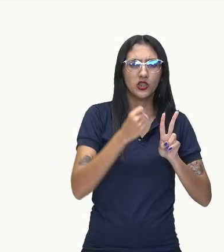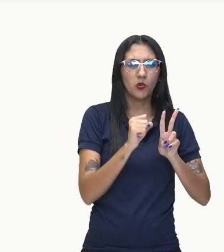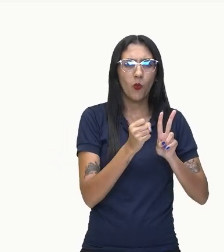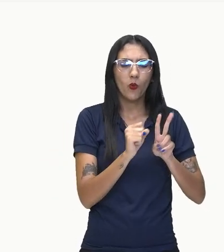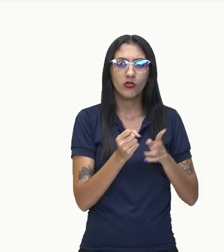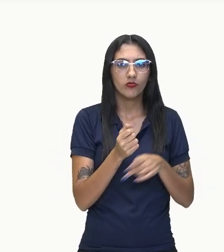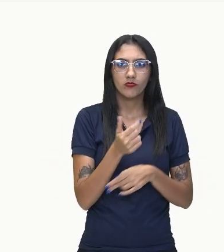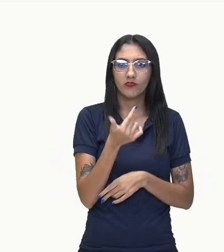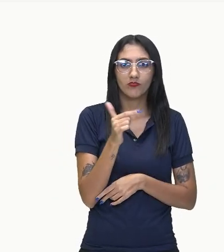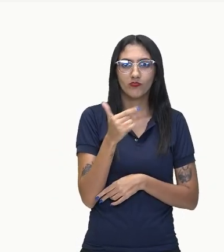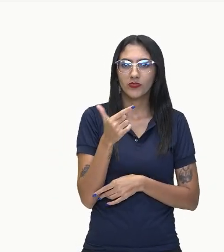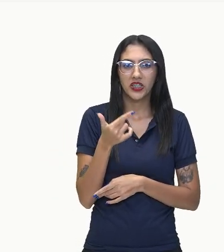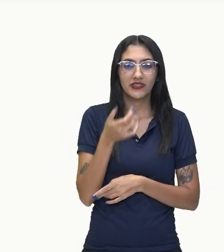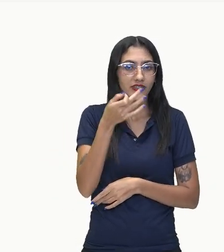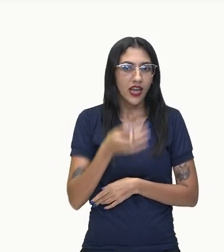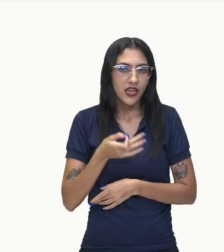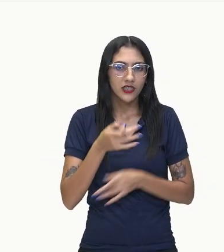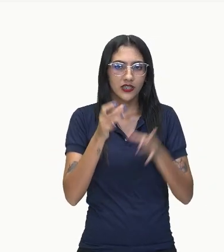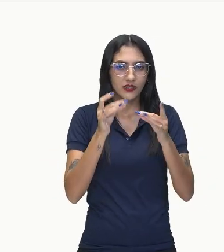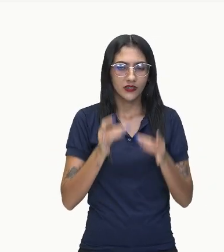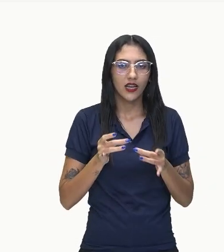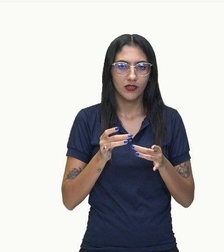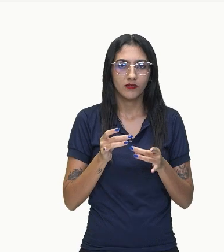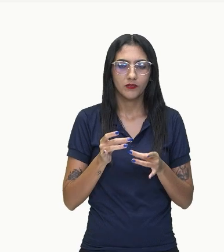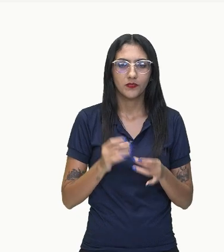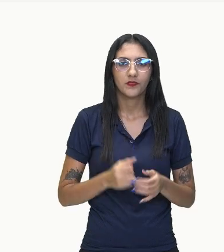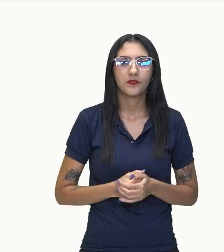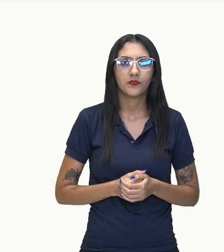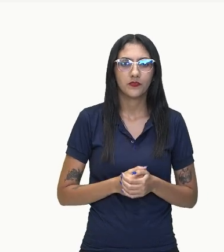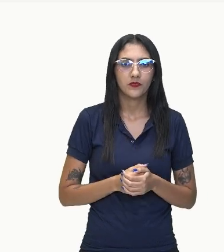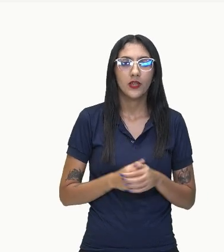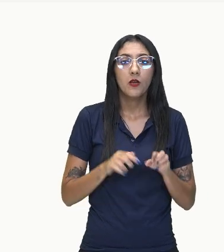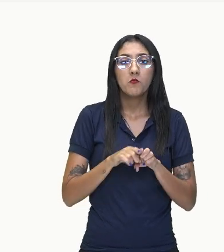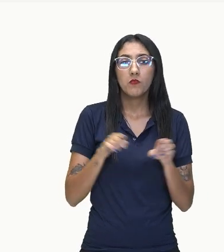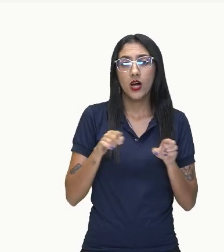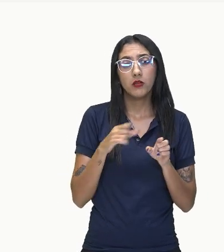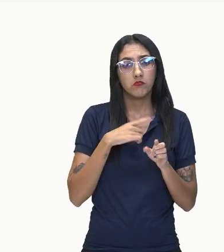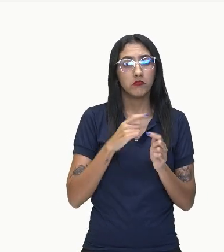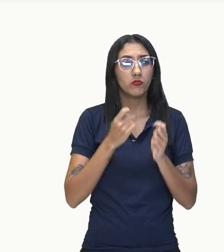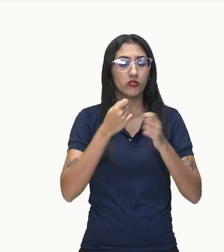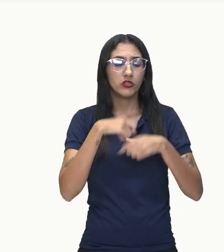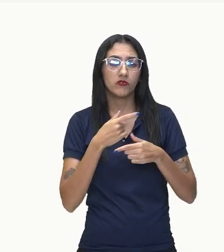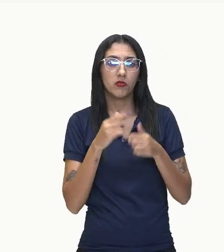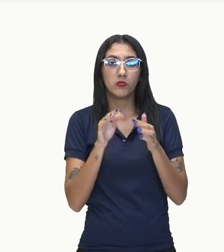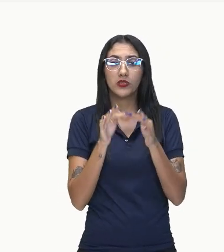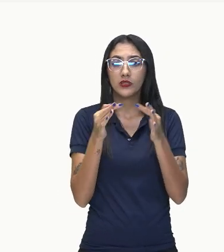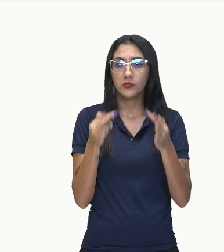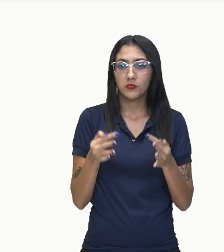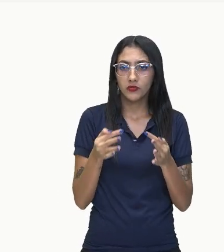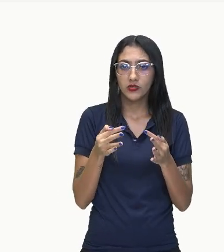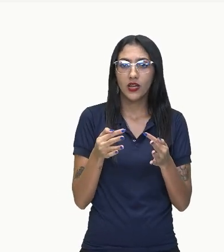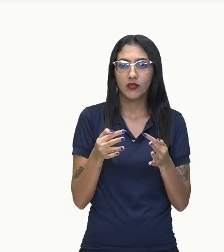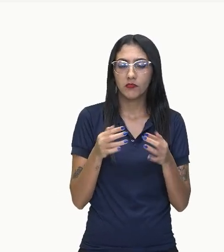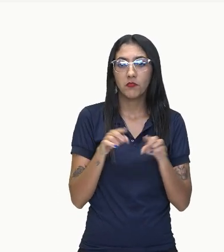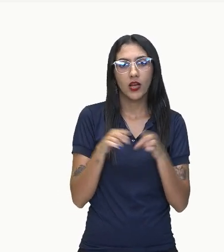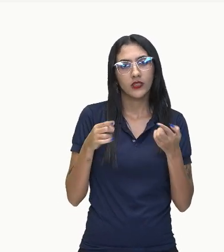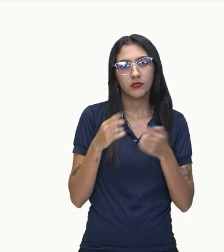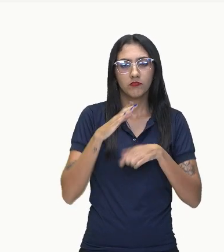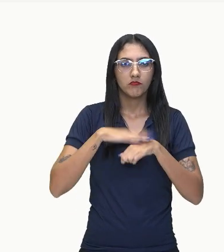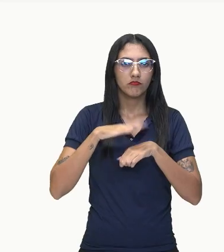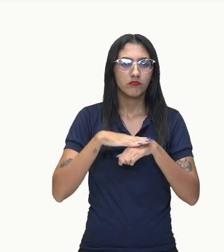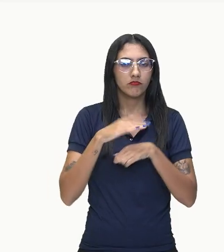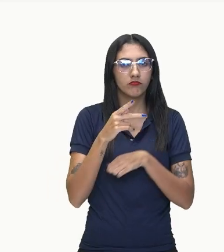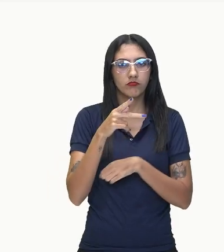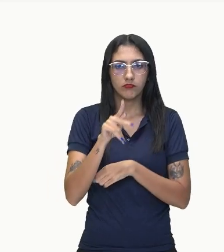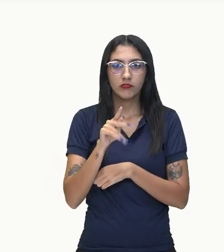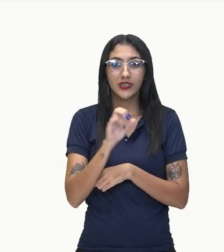isso a gente deixa dessa forma. A gente ainda poderia simplificar essa raiz, mas aí fica a seu critério. Se você